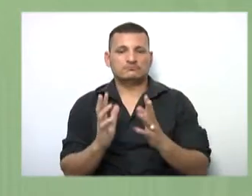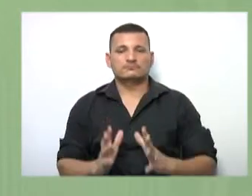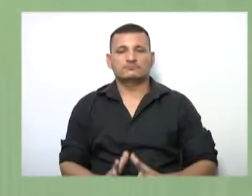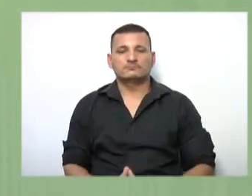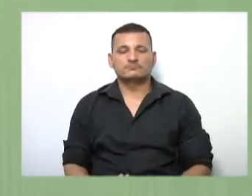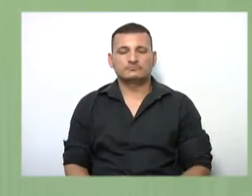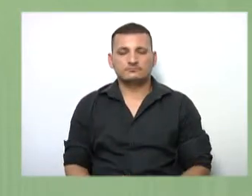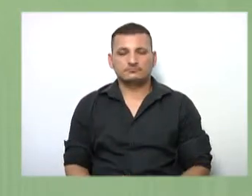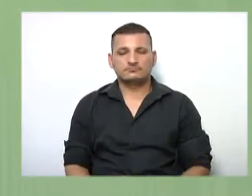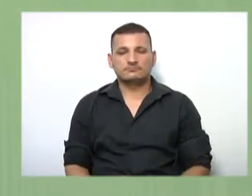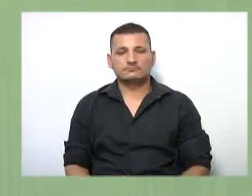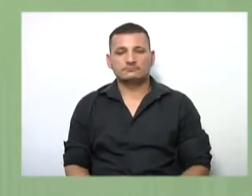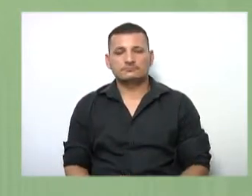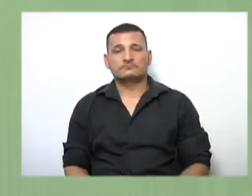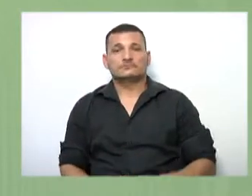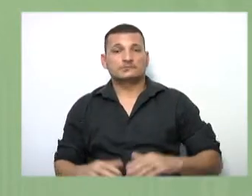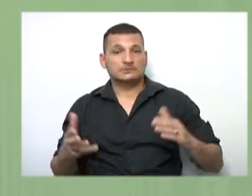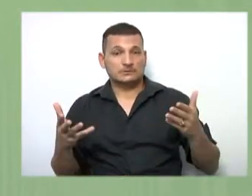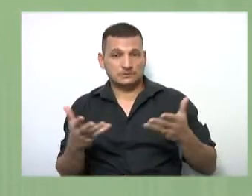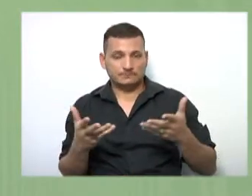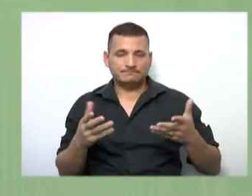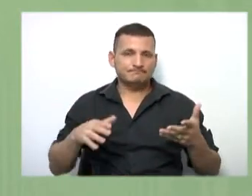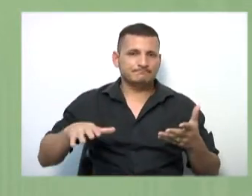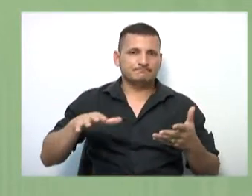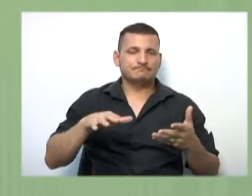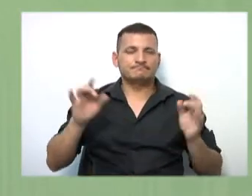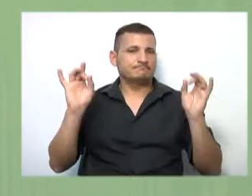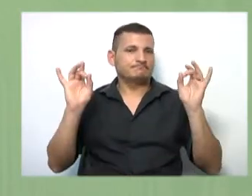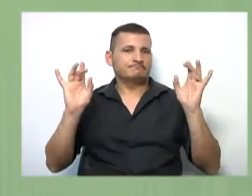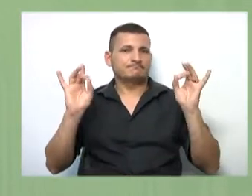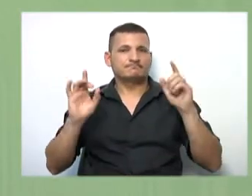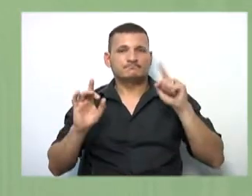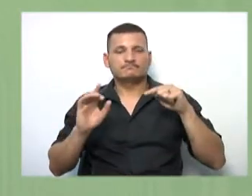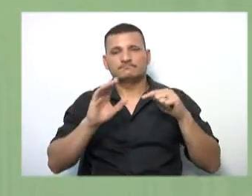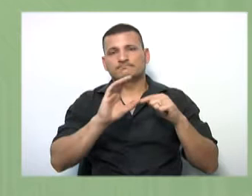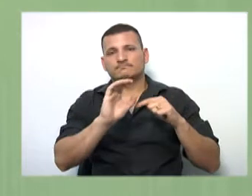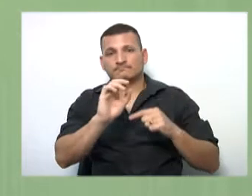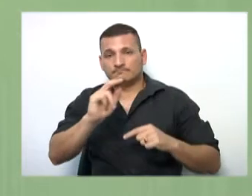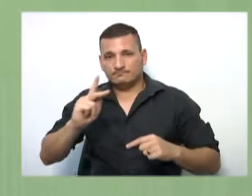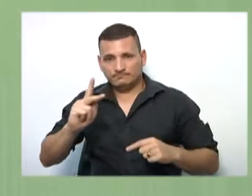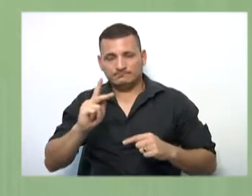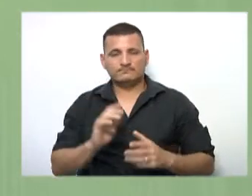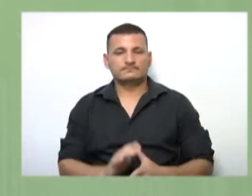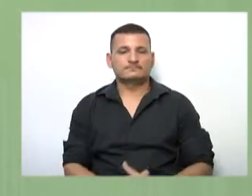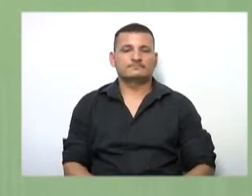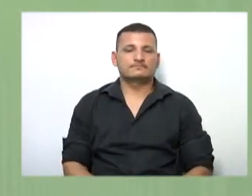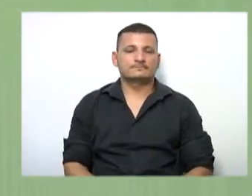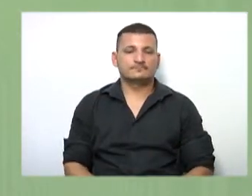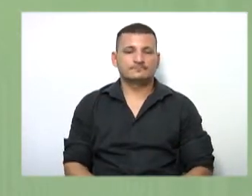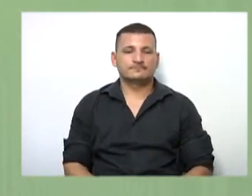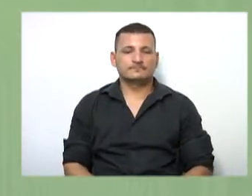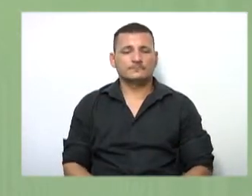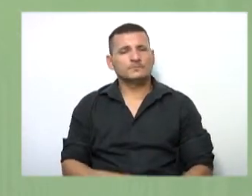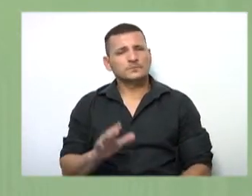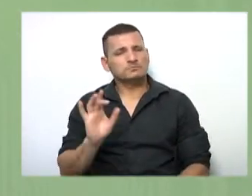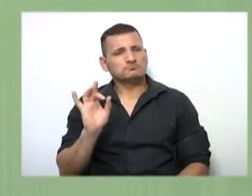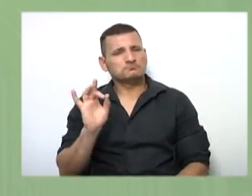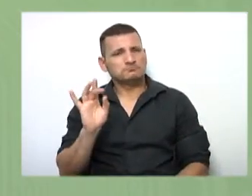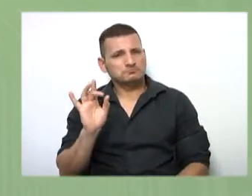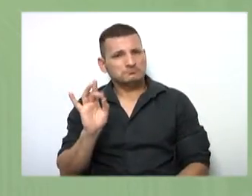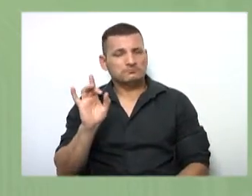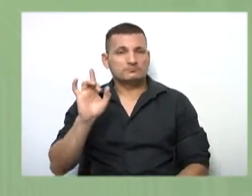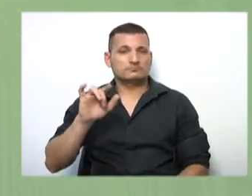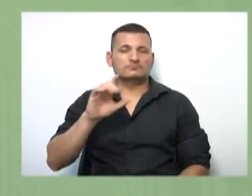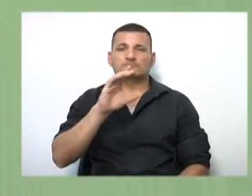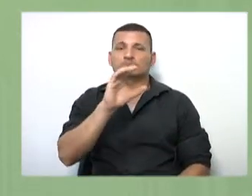Bem, falaremos agora sobre o ramo especial. O que são as cooperativas especiais? São dedicadas às